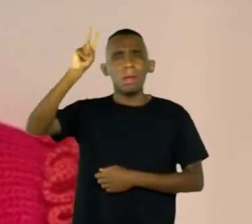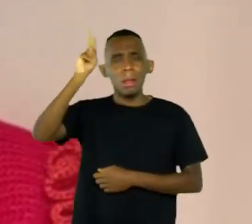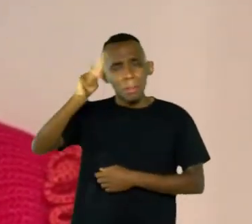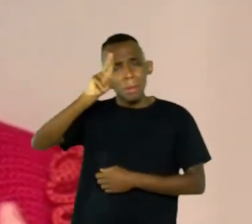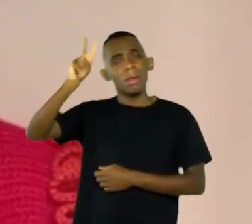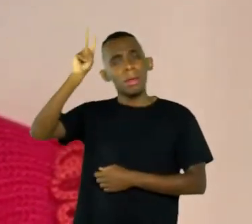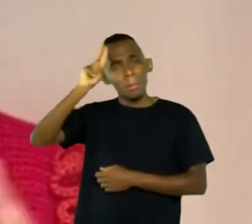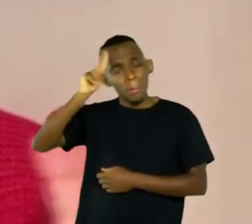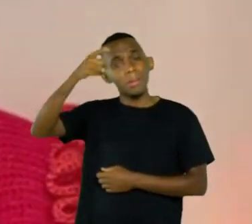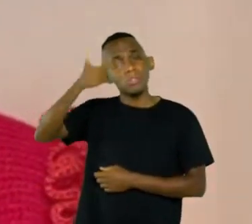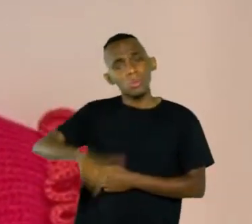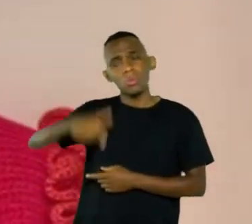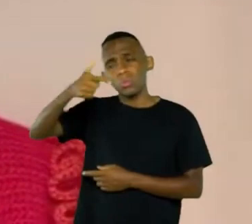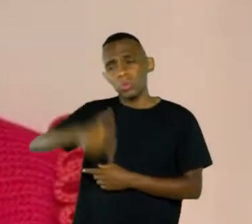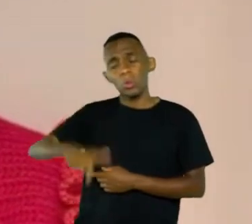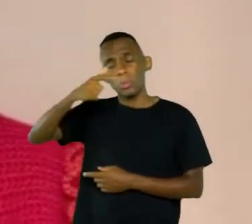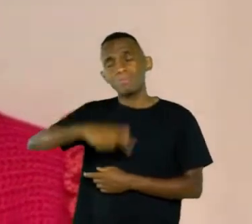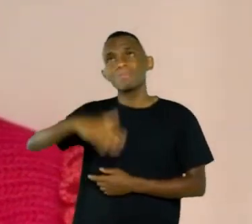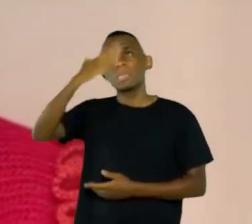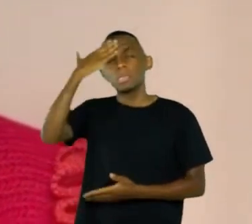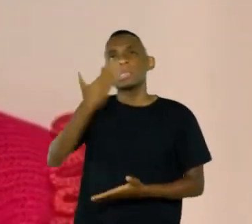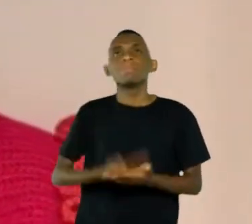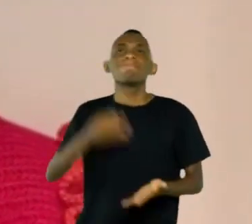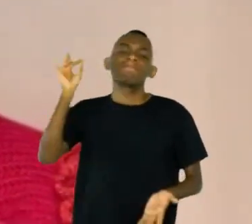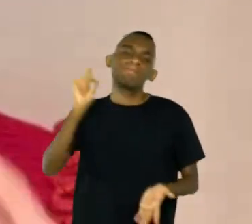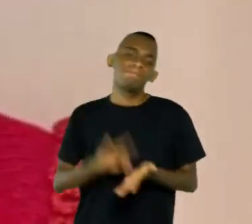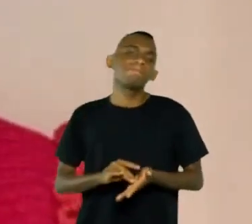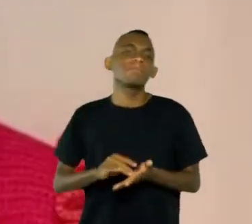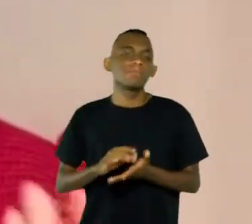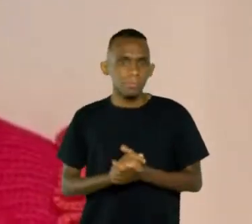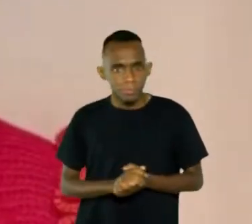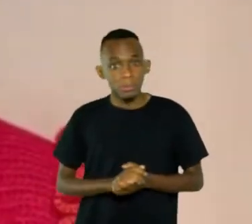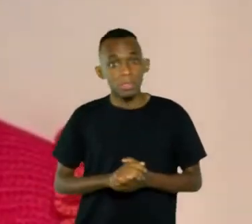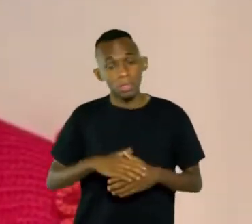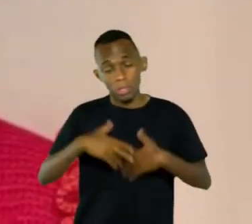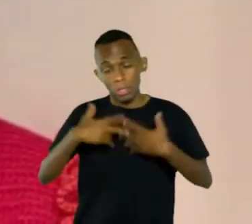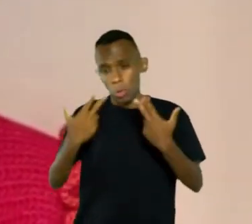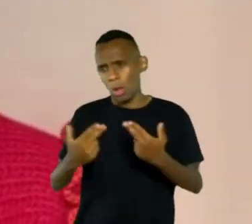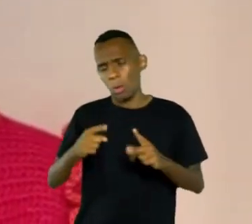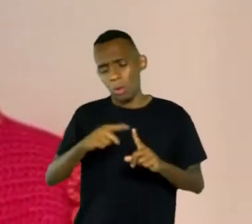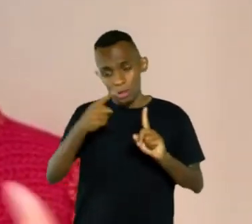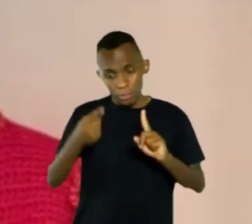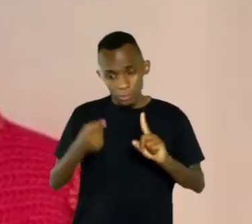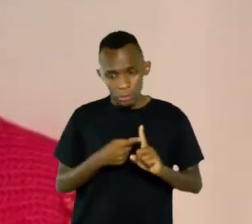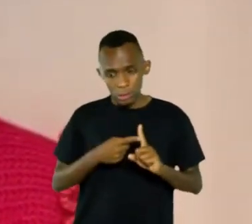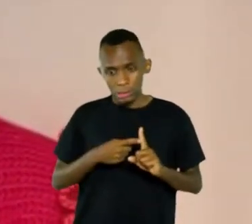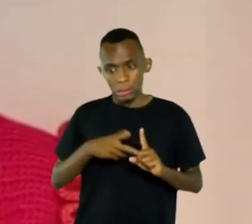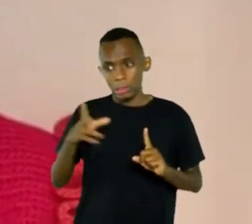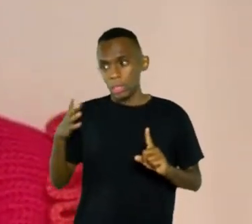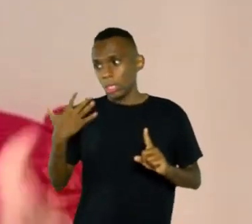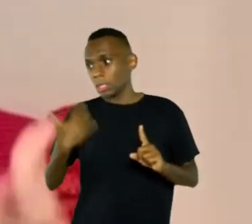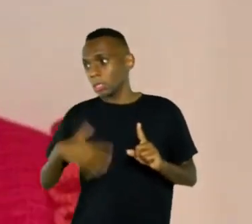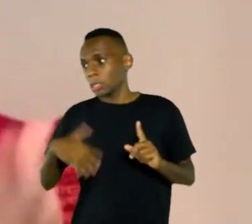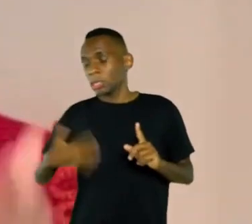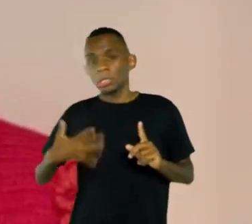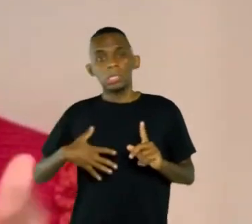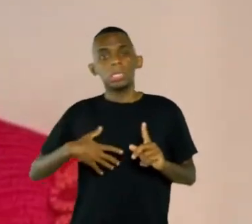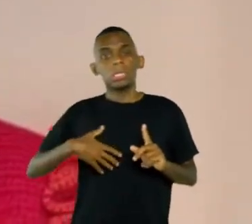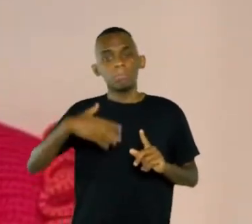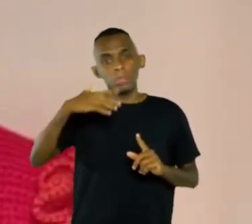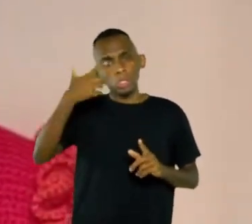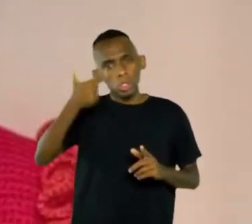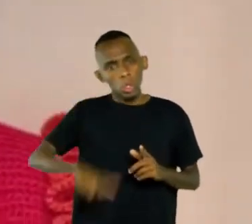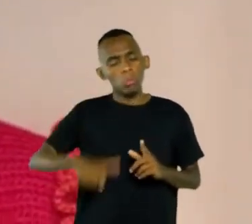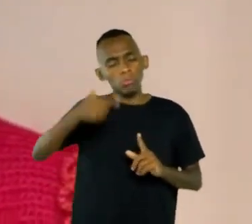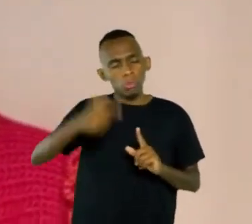gravidez, é uma verdade que você demora para acreditar e ela vai crescendo e vai se tornando cada vez mais verdade. E a morte é um absurdo que tem que se repetir